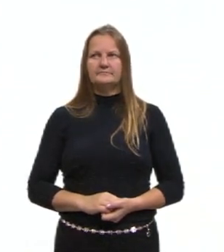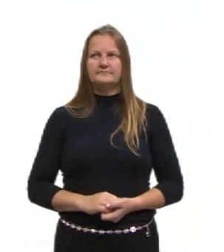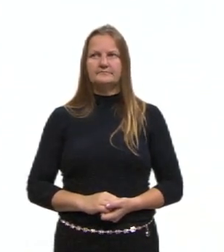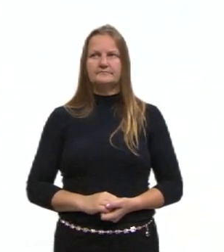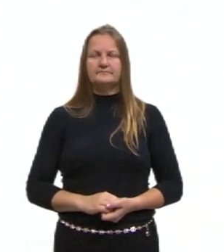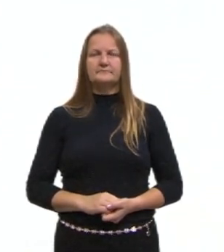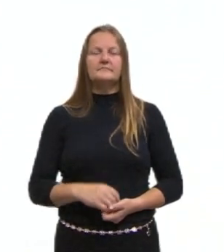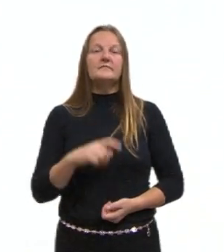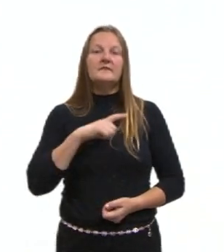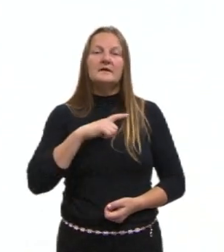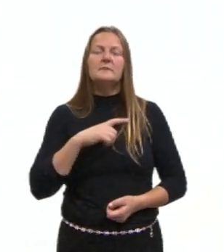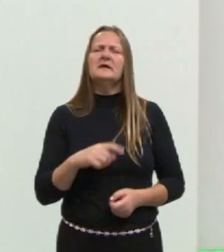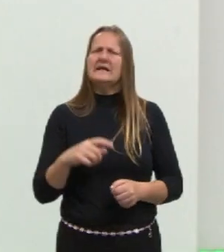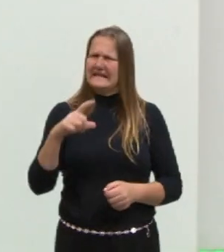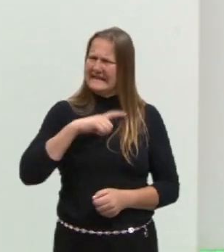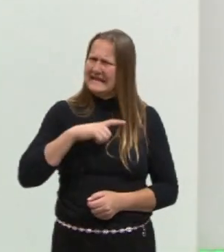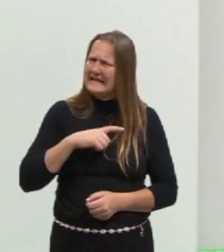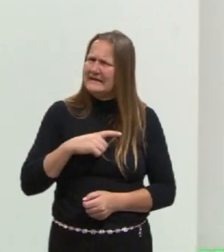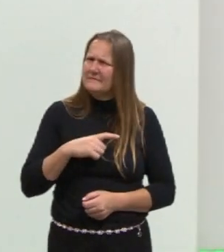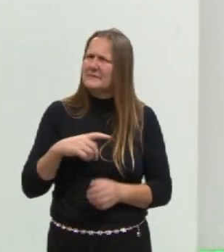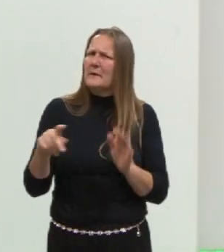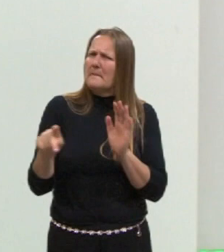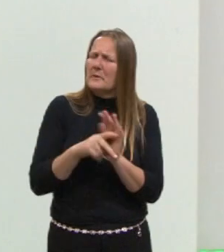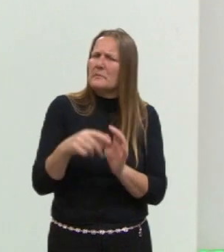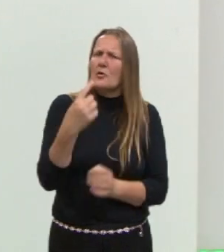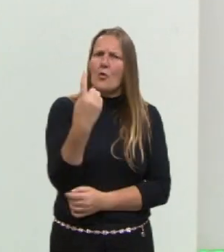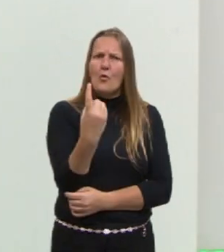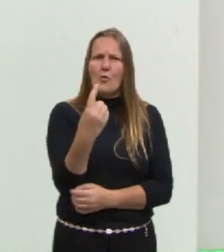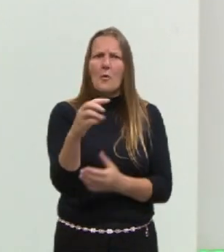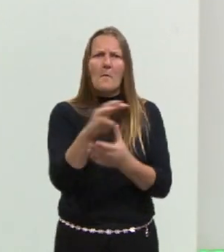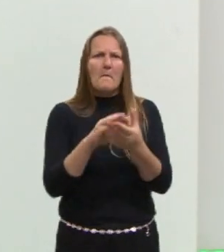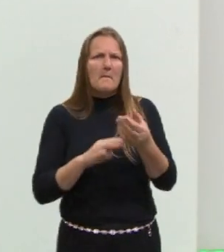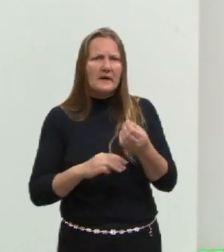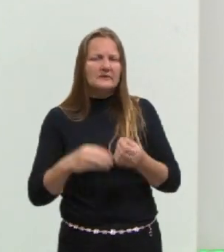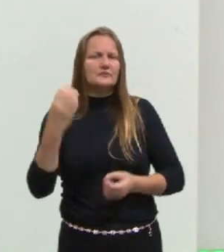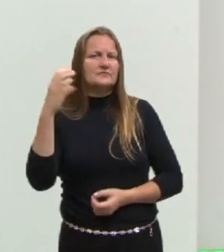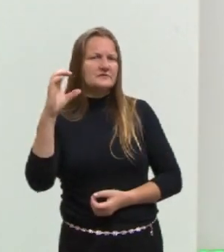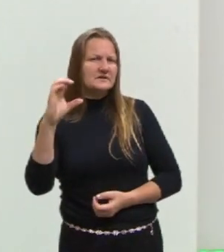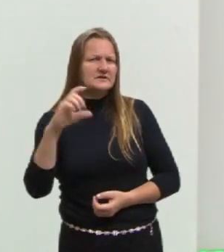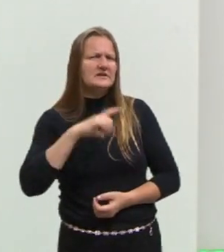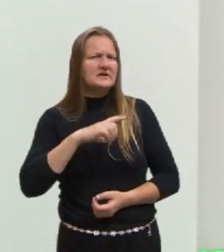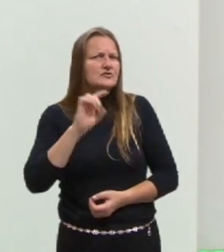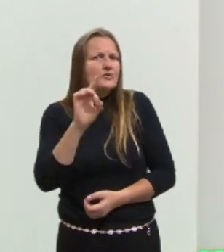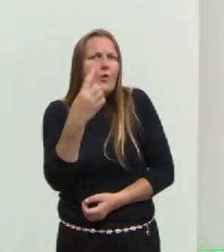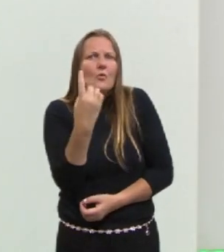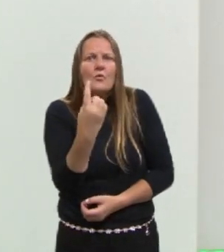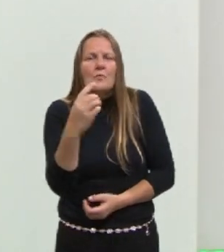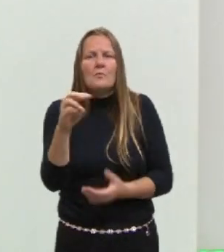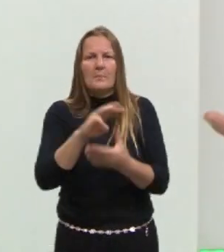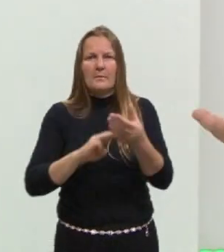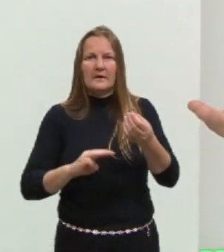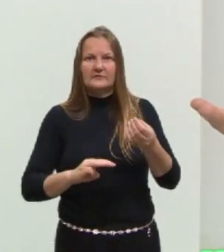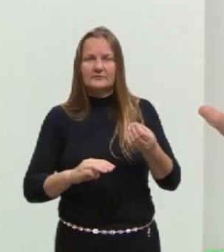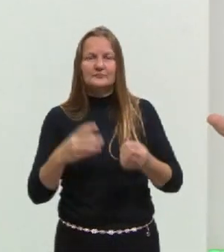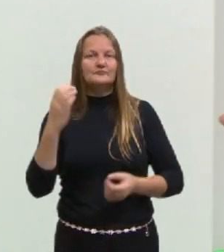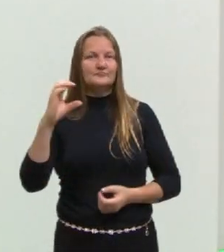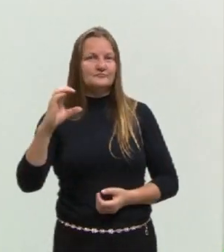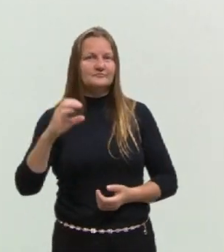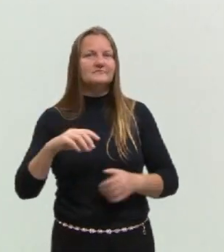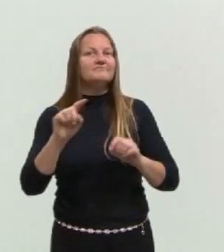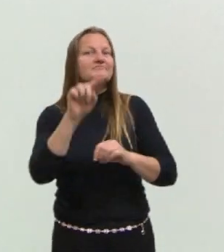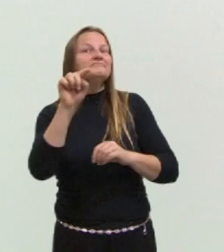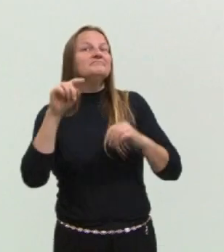Bom, mas será que existe apenas um método de fazer ciência? Um método científico?